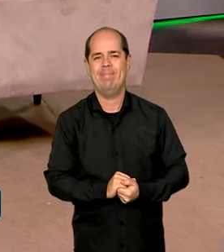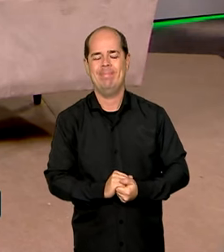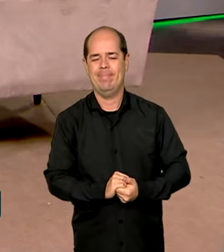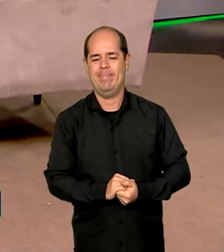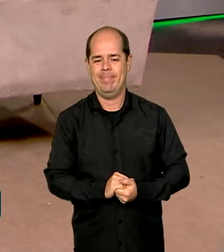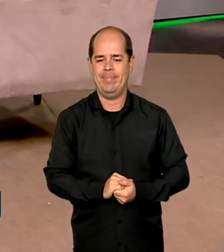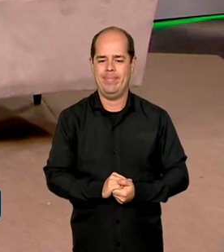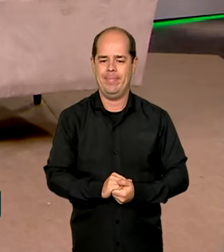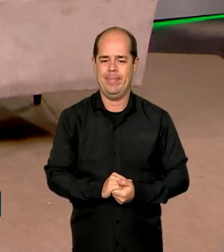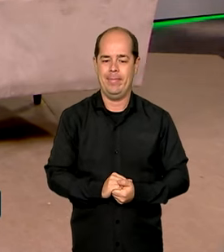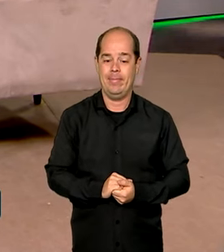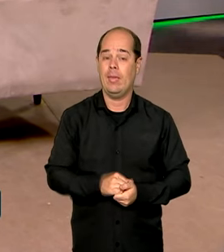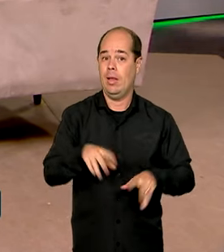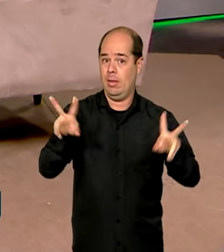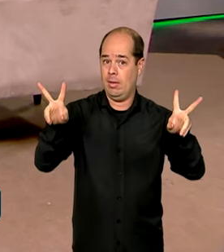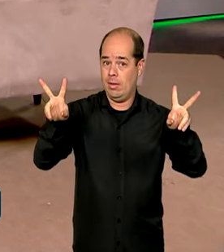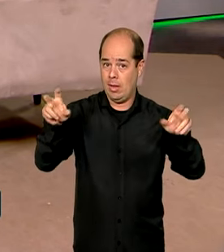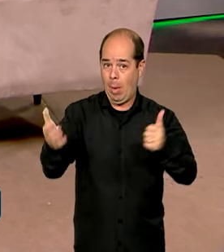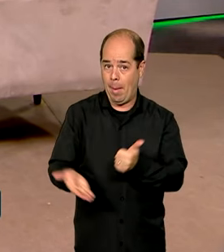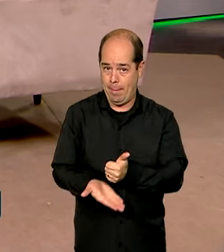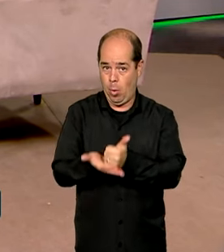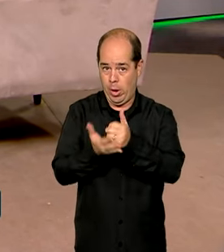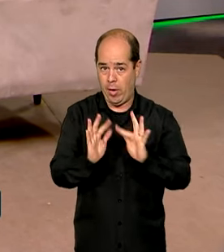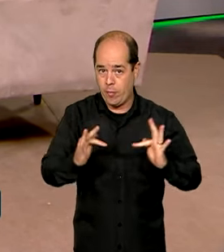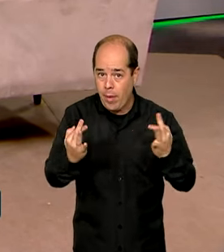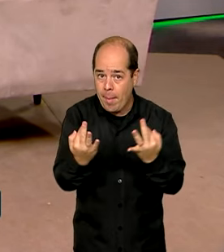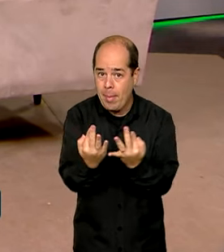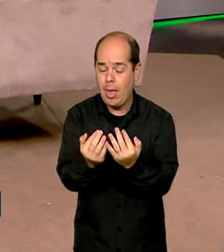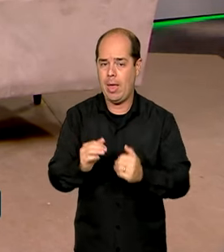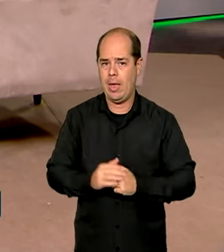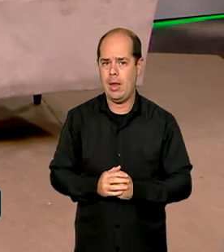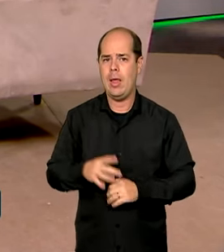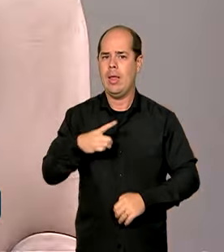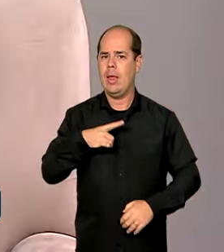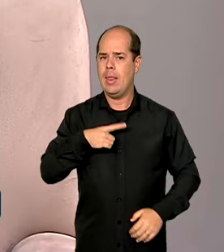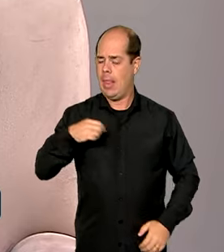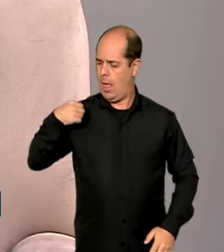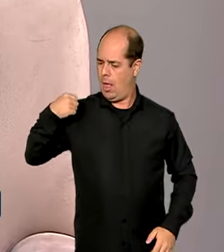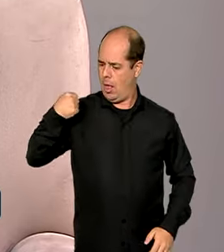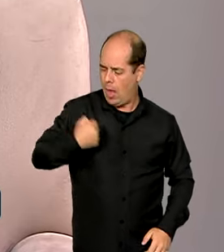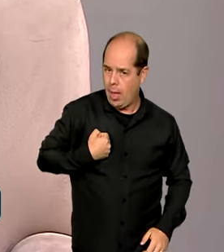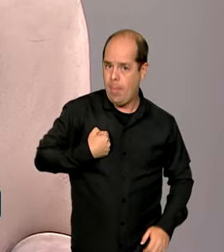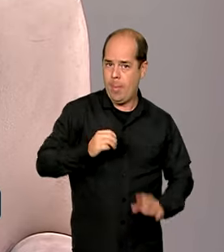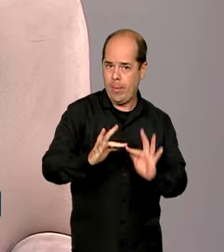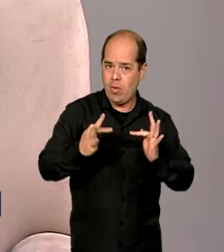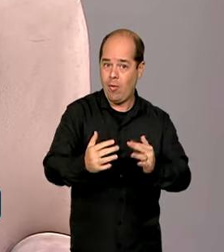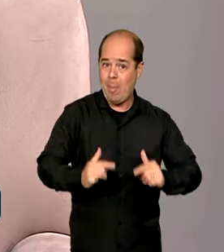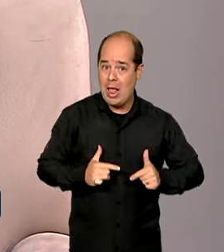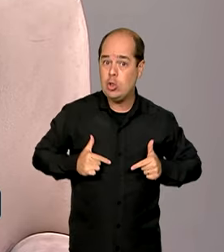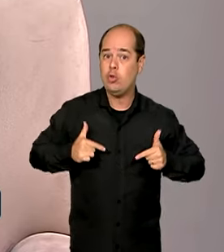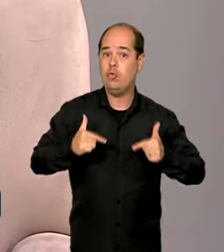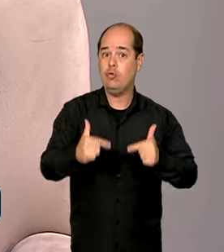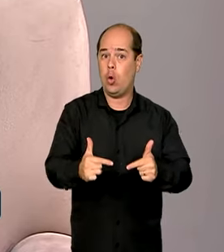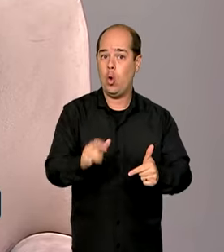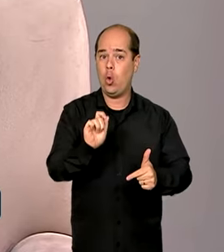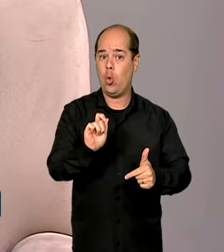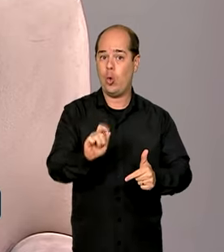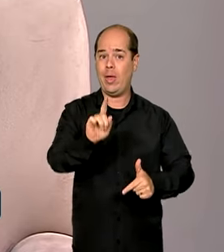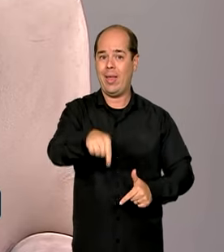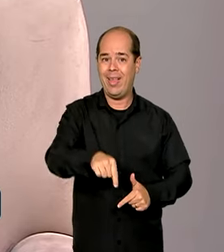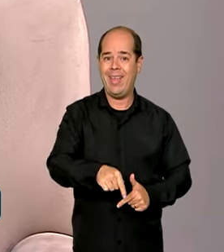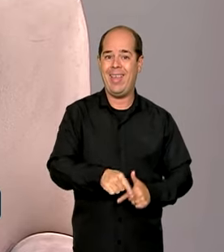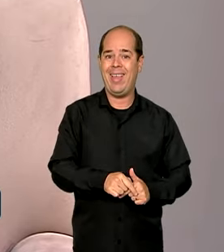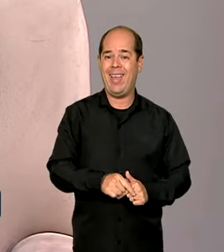em apoiar as famílias, este ano teve uma ação muito importante, né, do Bolsa Família em relação às pessoas que foram afetadas